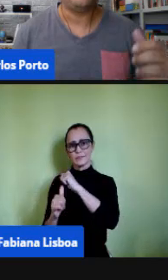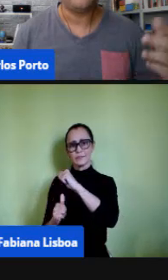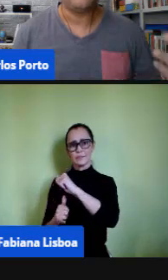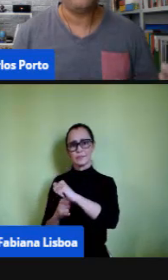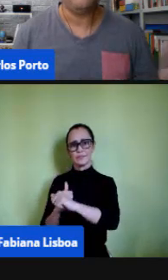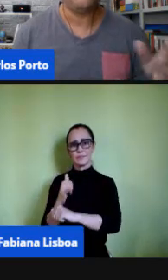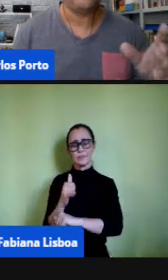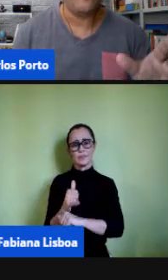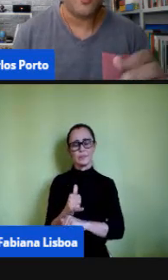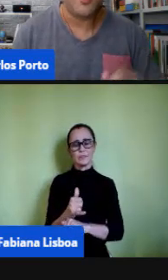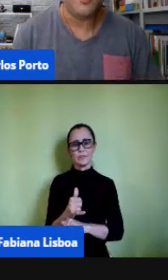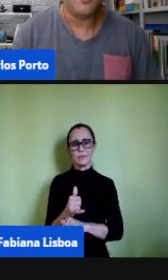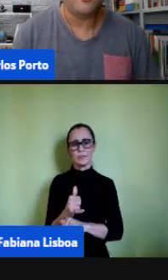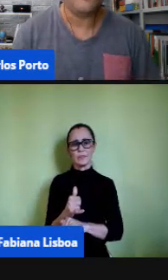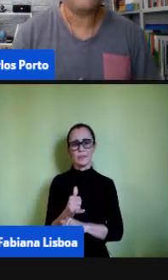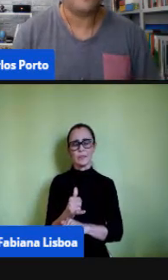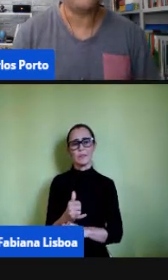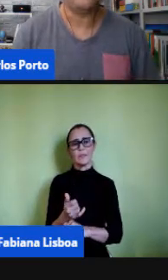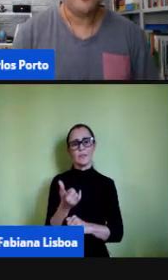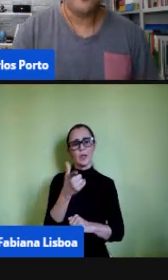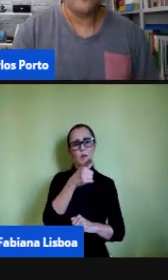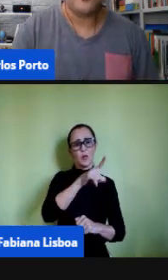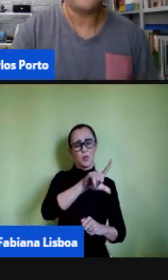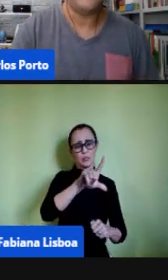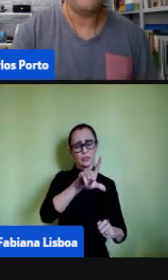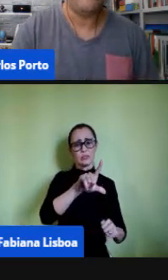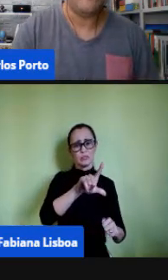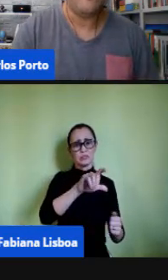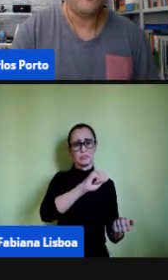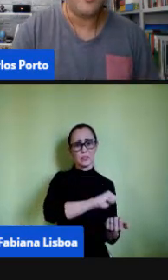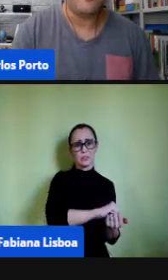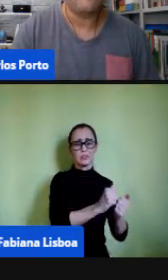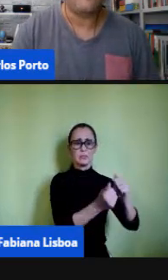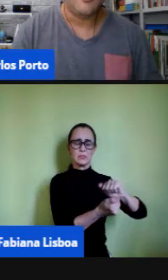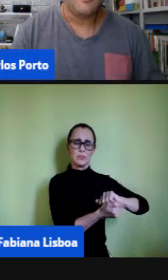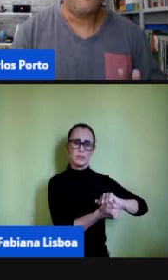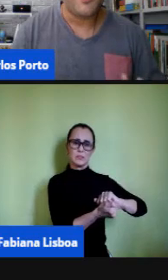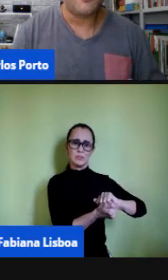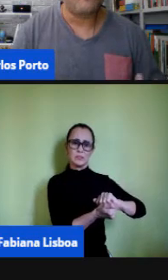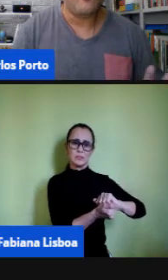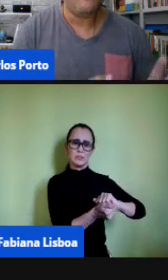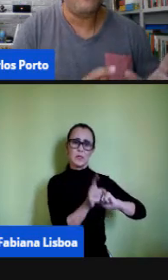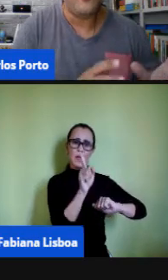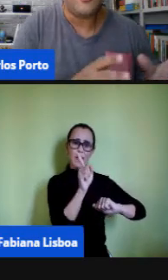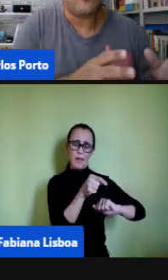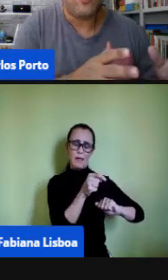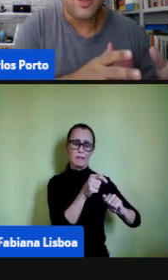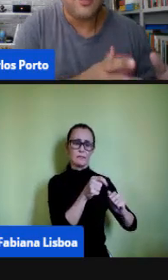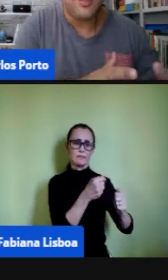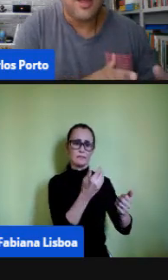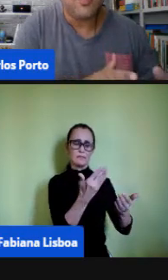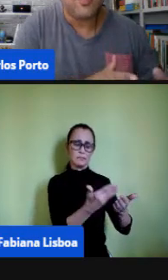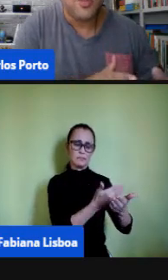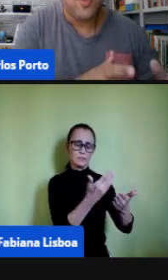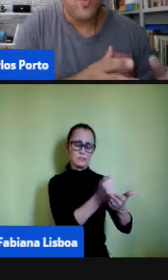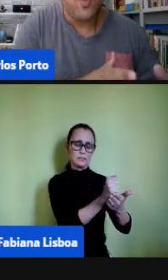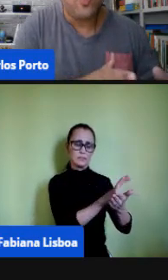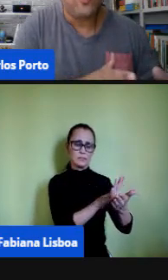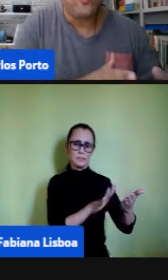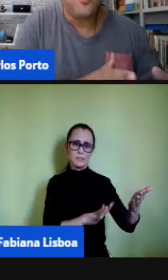outras alternativas, como aqui eu ressalto, o caderno de atividades, para atingir as